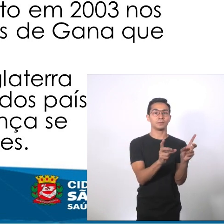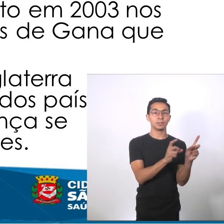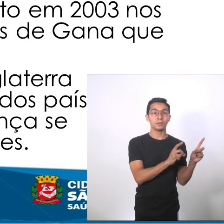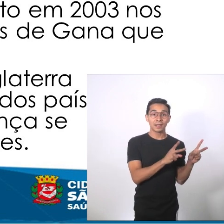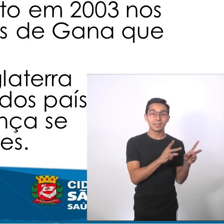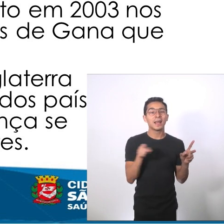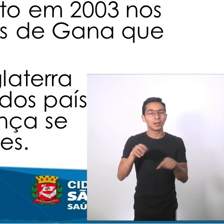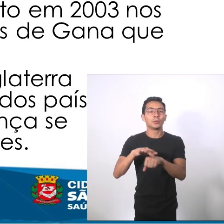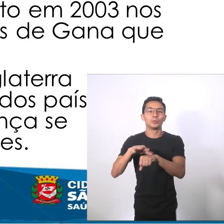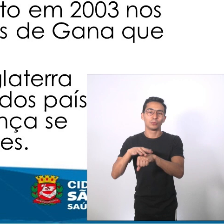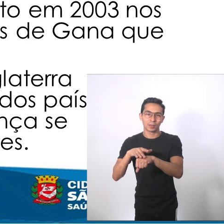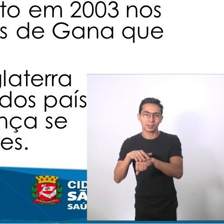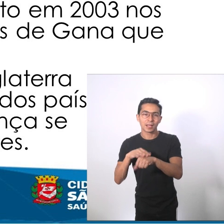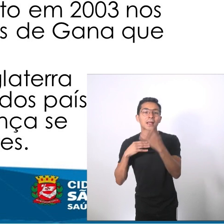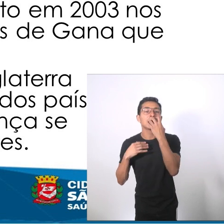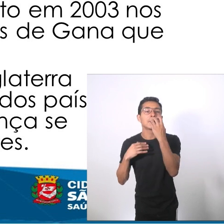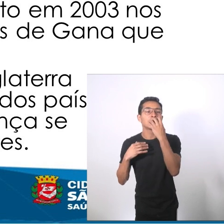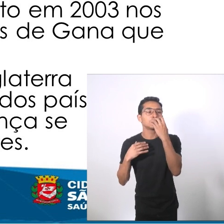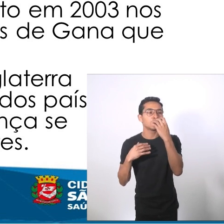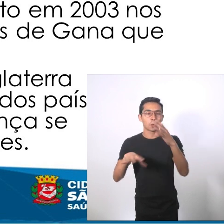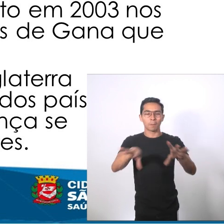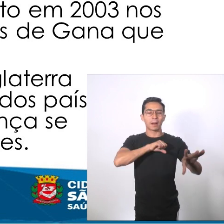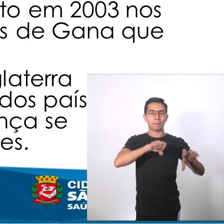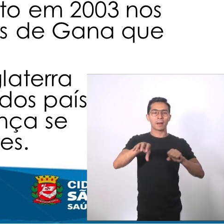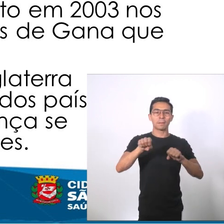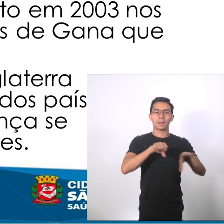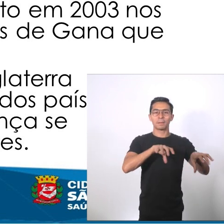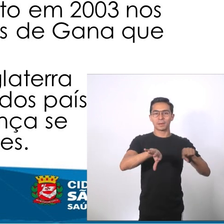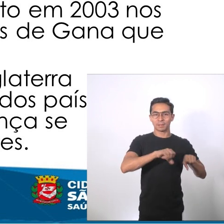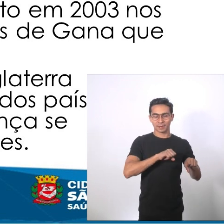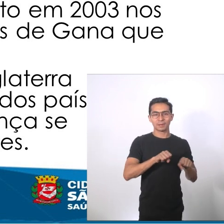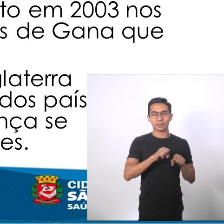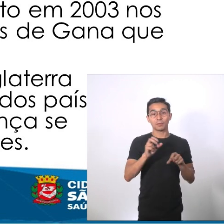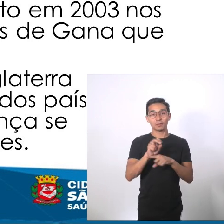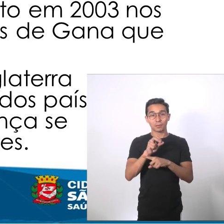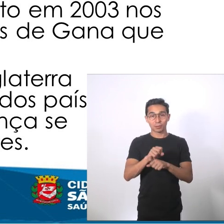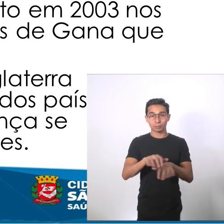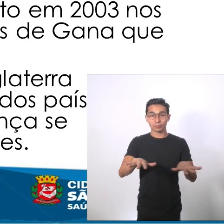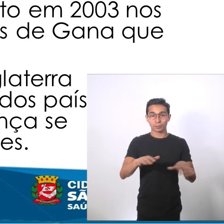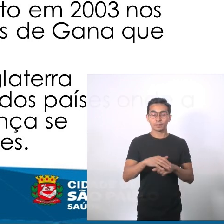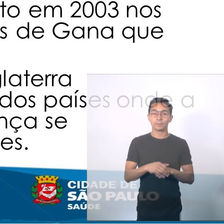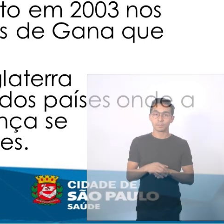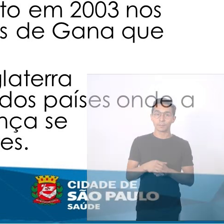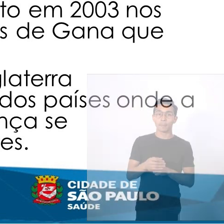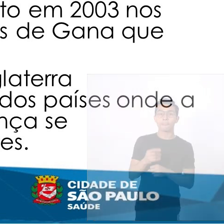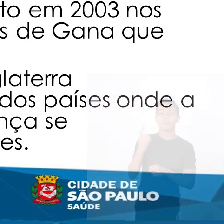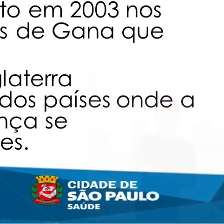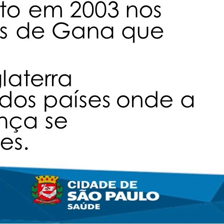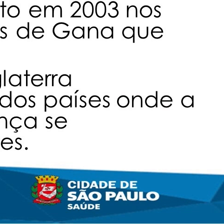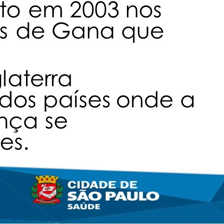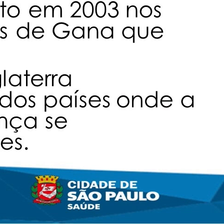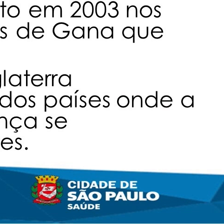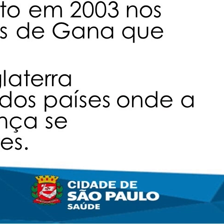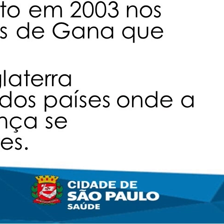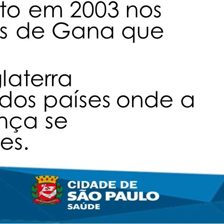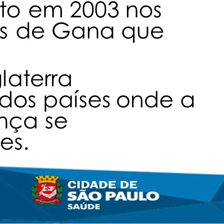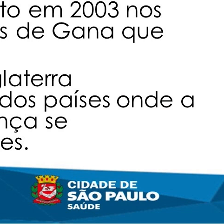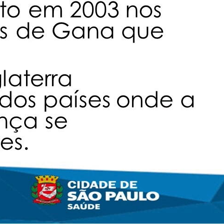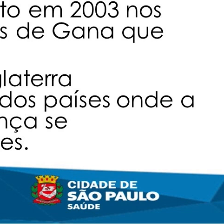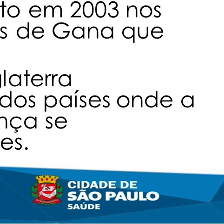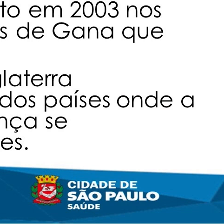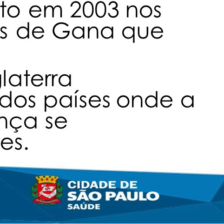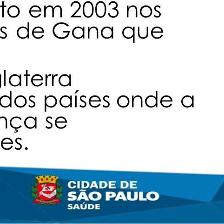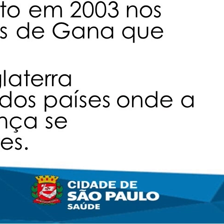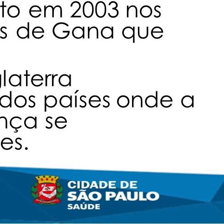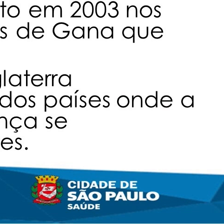7 de maio de 2022, o indivíduo retorna da Inglaterra contaminado, depois de ter estado na Nigéria, um